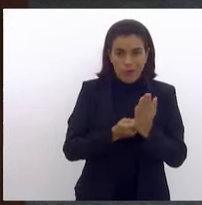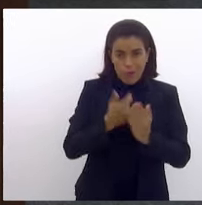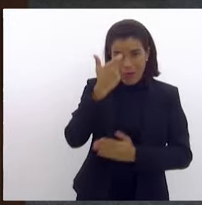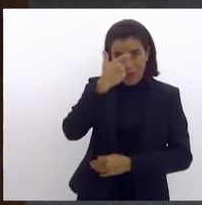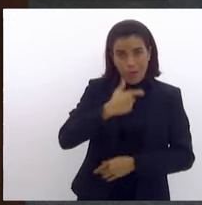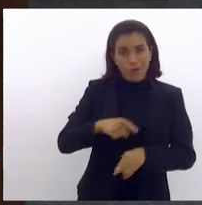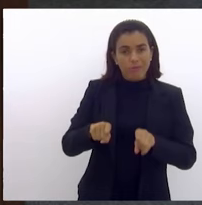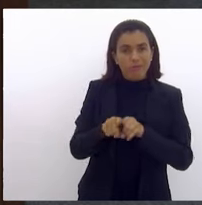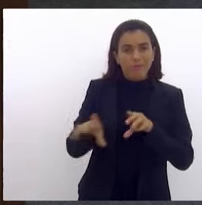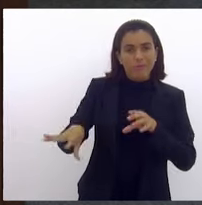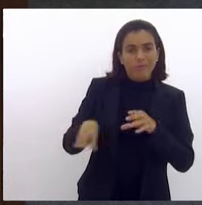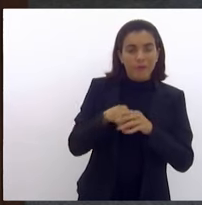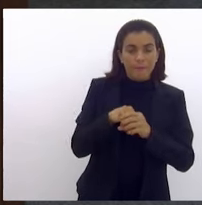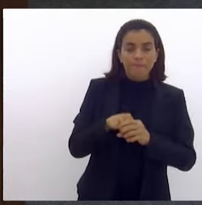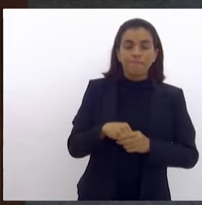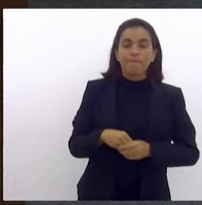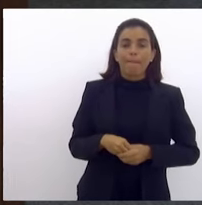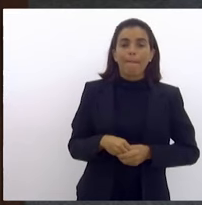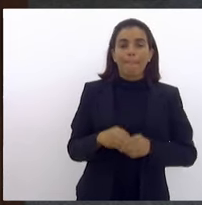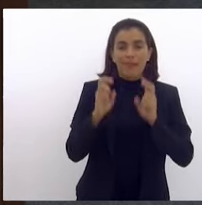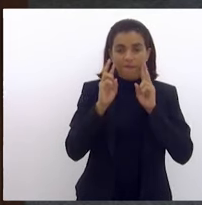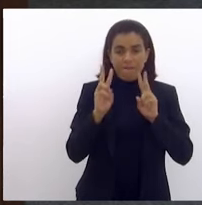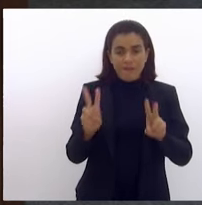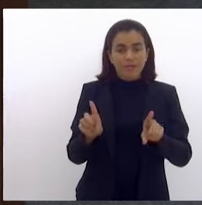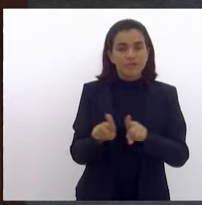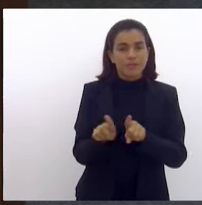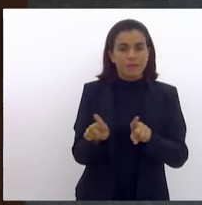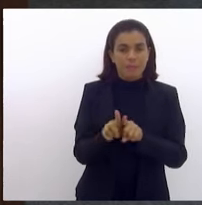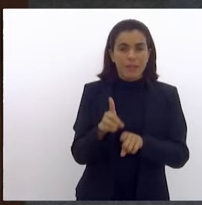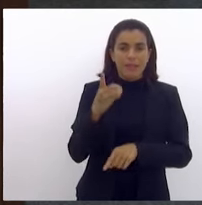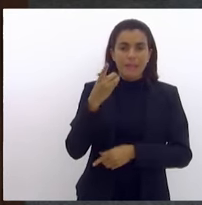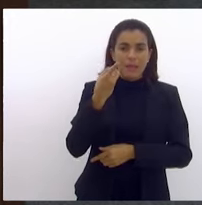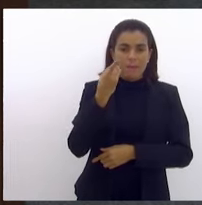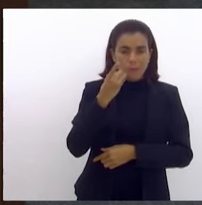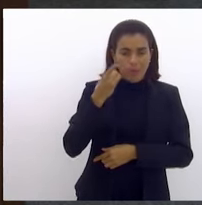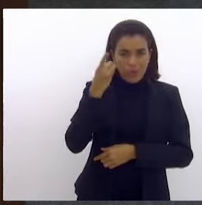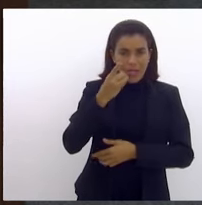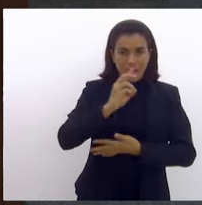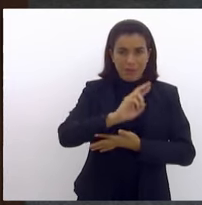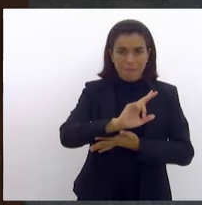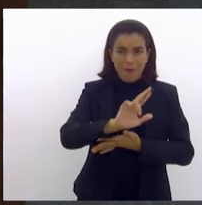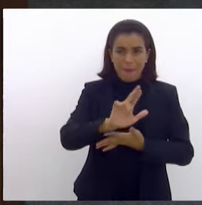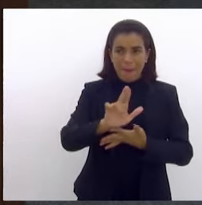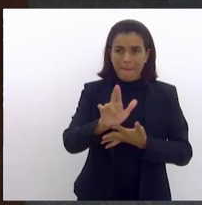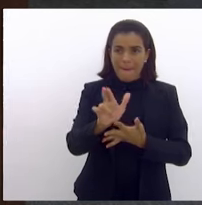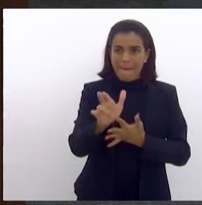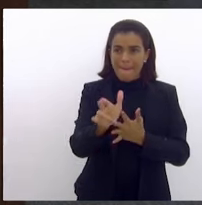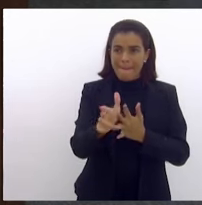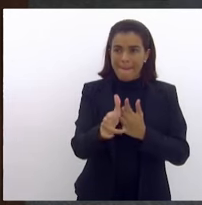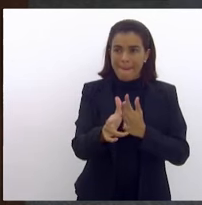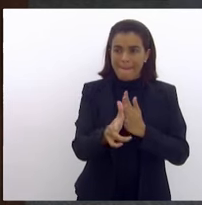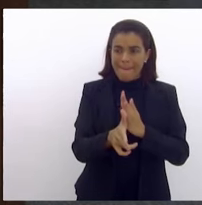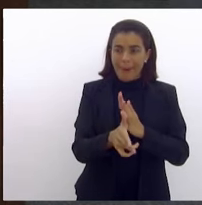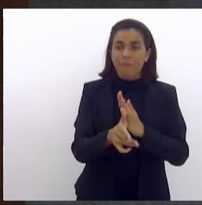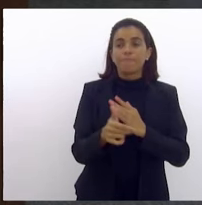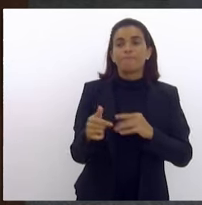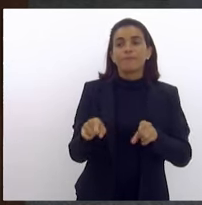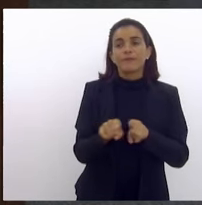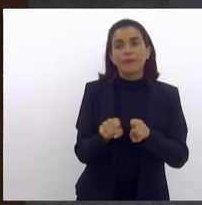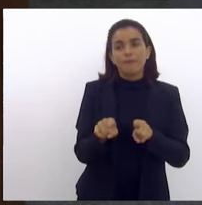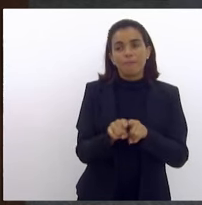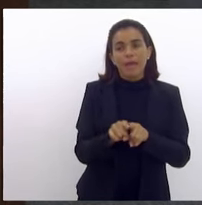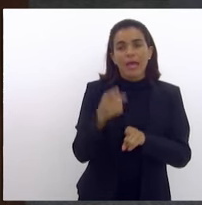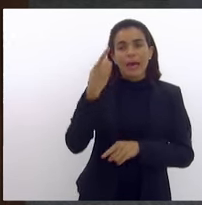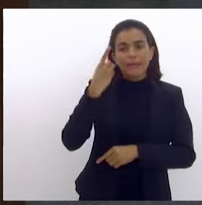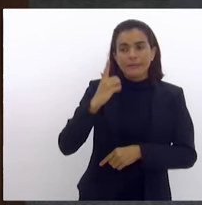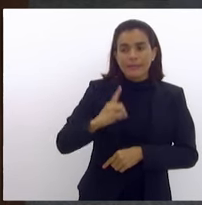aqui, vejo aqui deputado Rodrigo Amorim, Renata Souza, Jari Oliveira, eu próprio, Dani